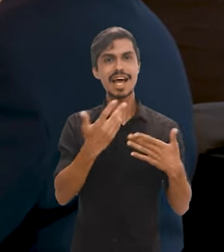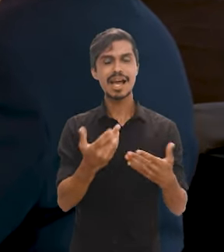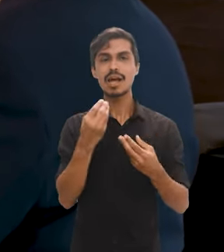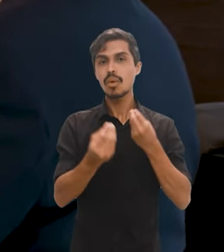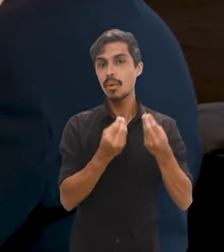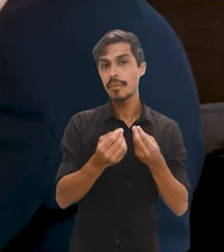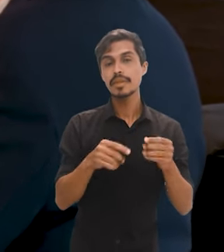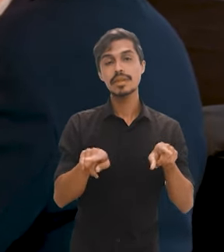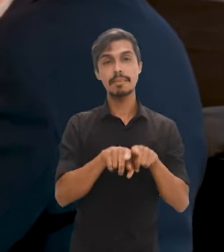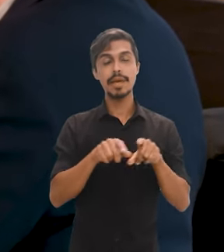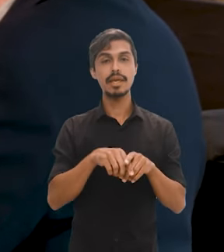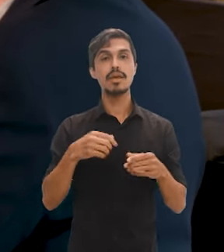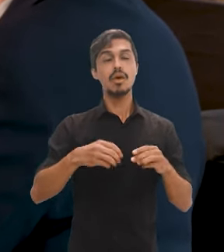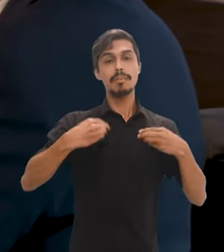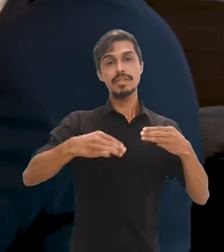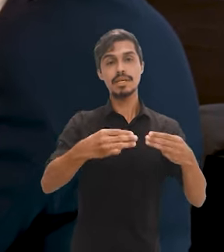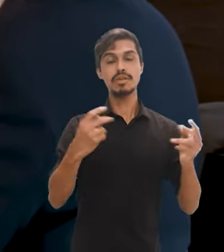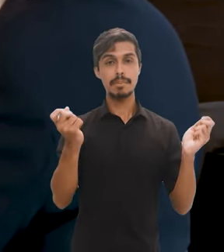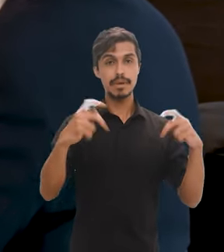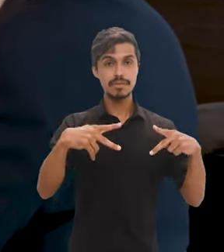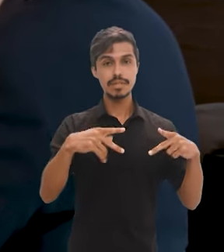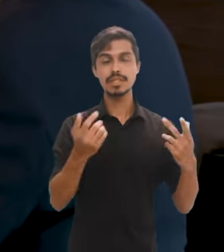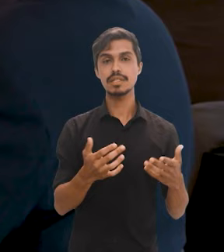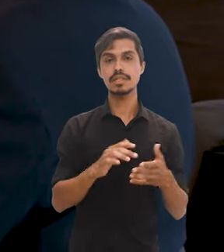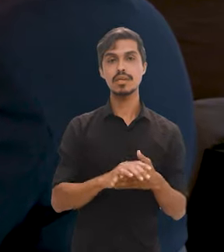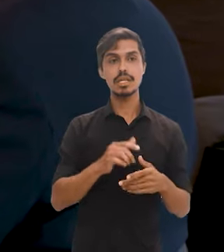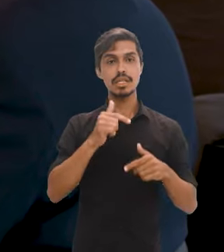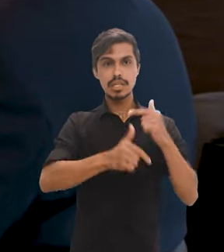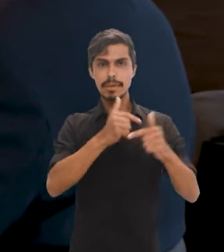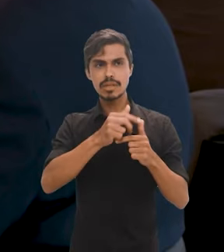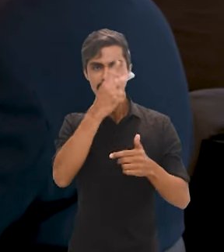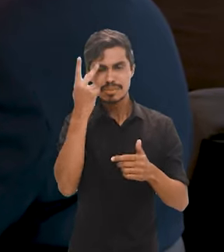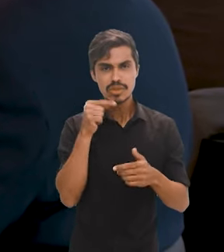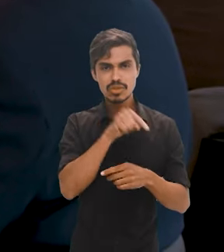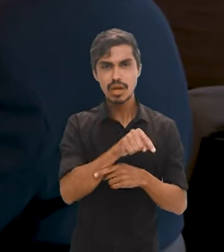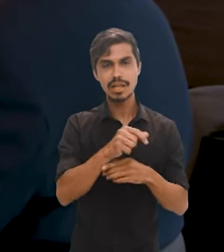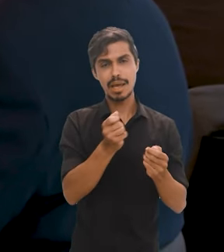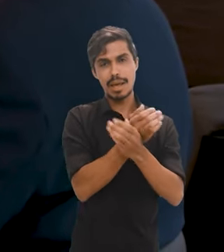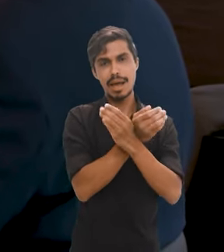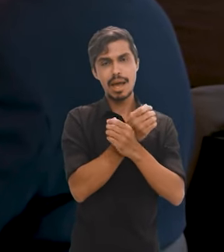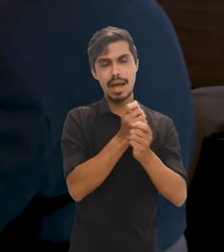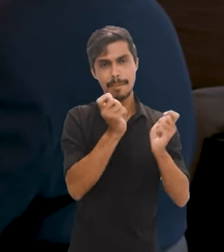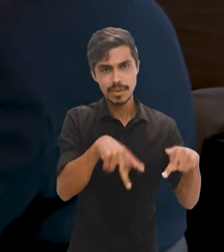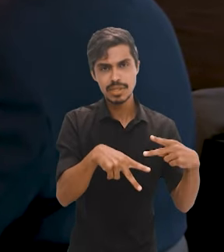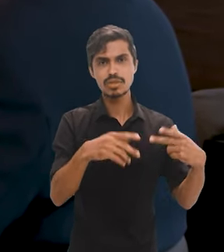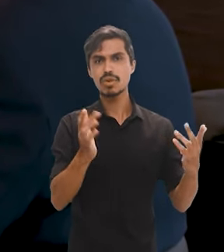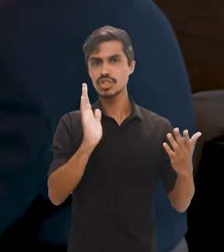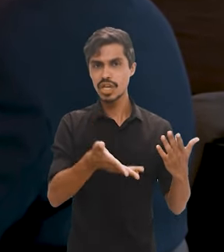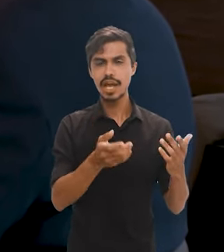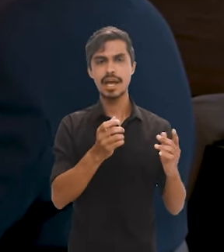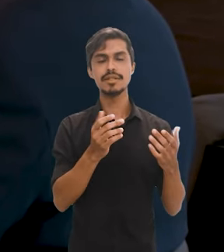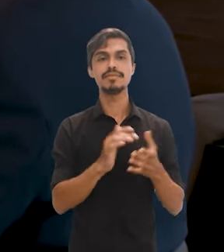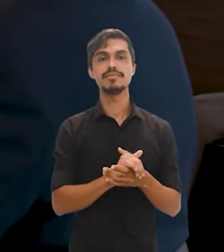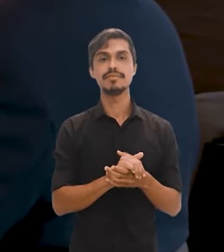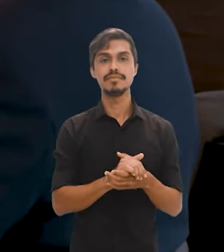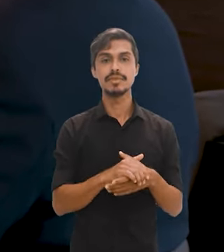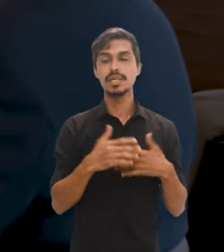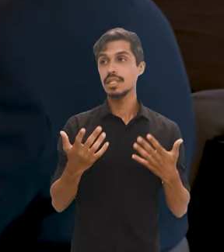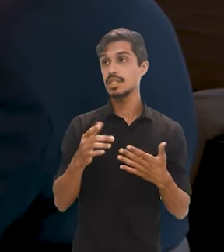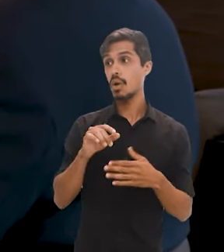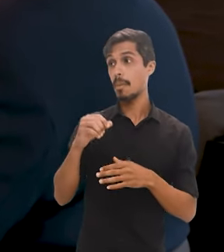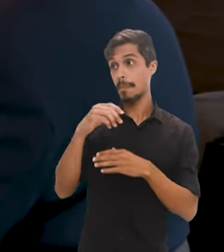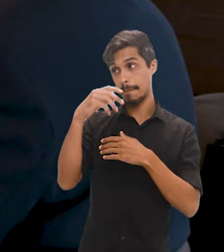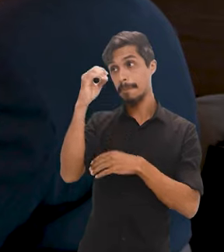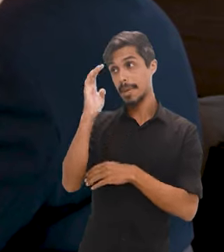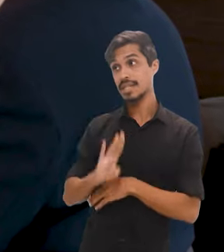O Ministério da Previdência sobre beneficiários, trabalhadores aposentados. E Brasil do tamanho continental que